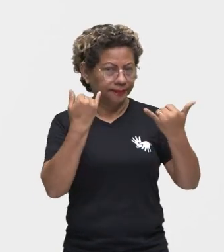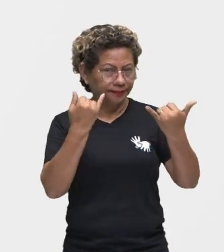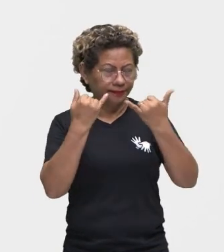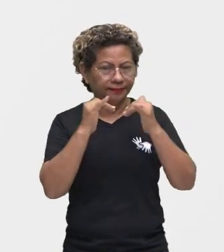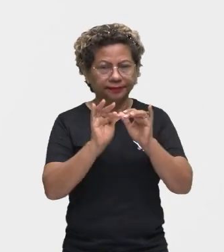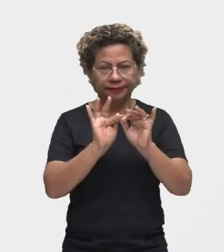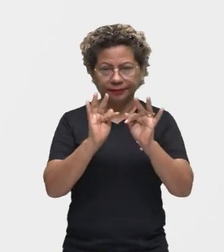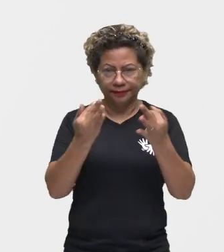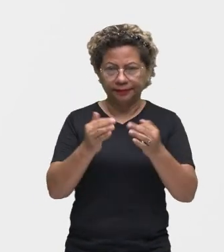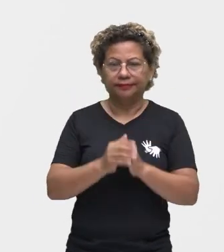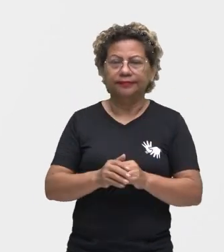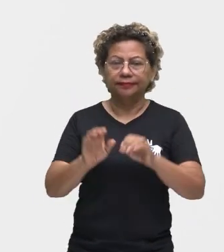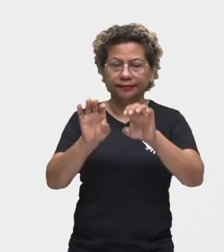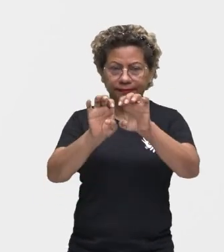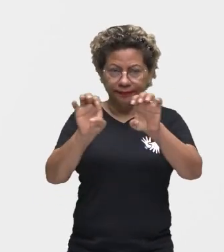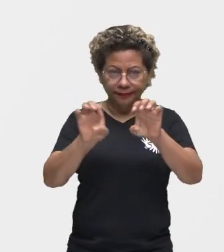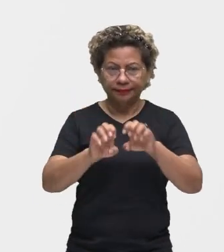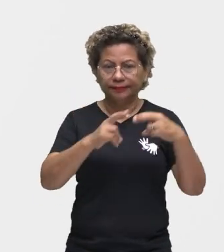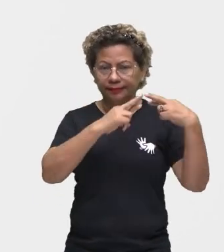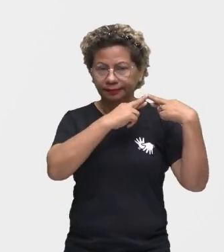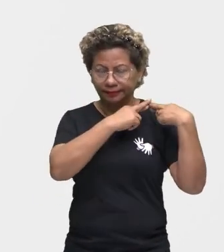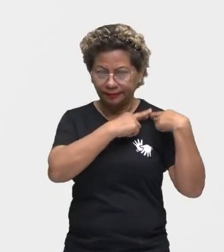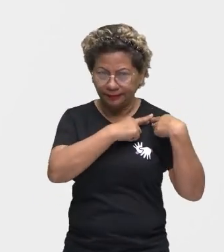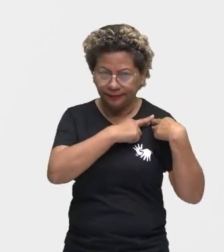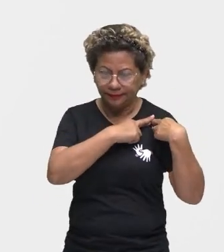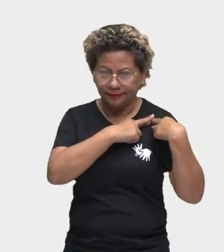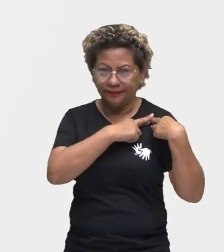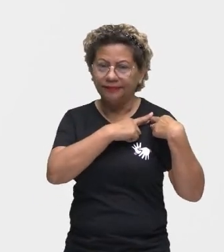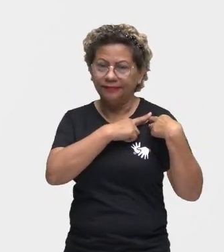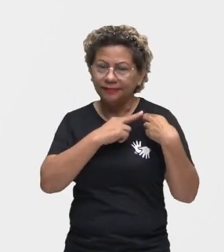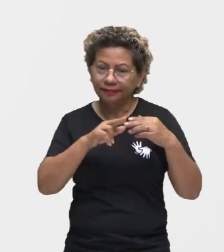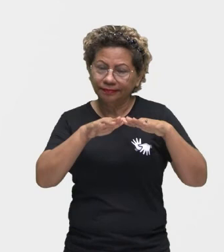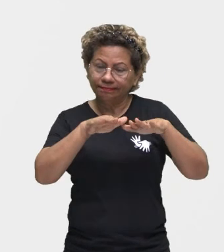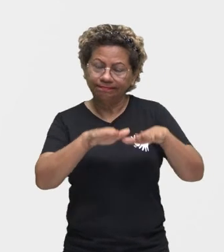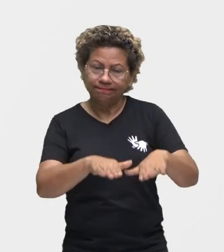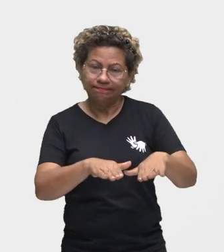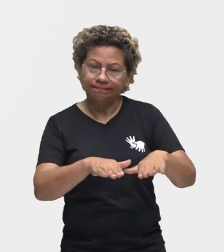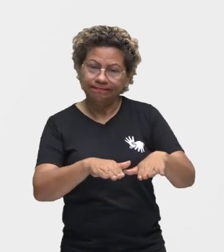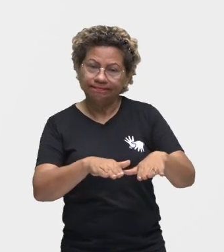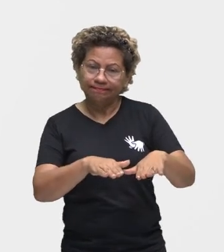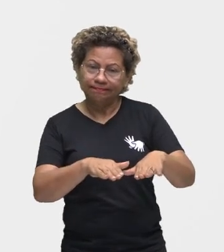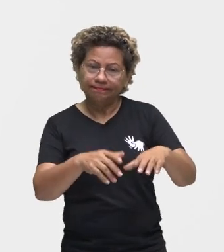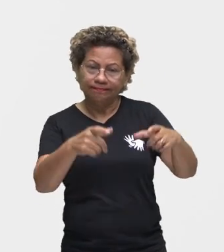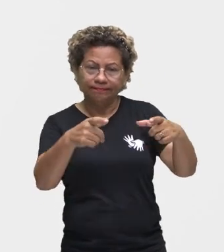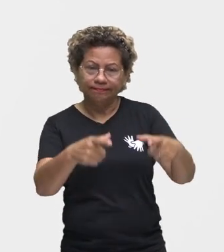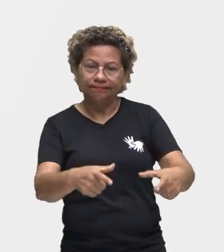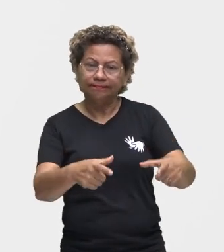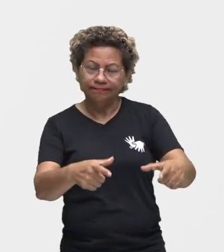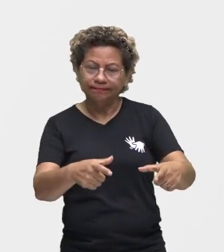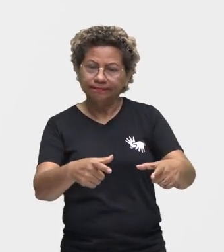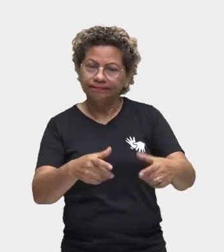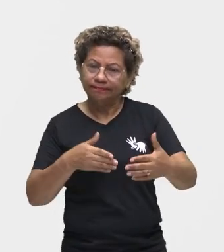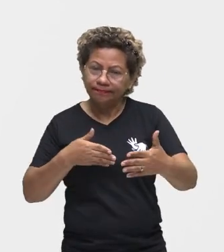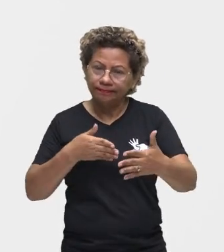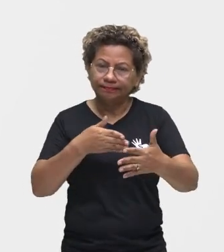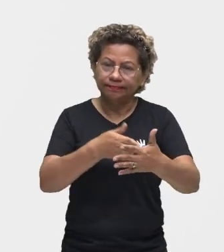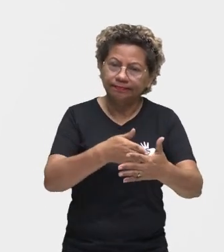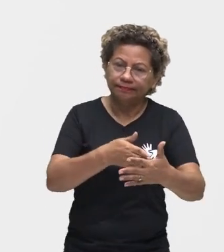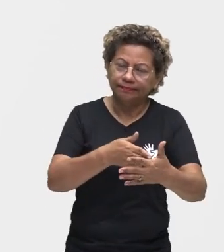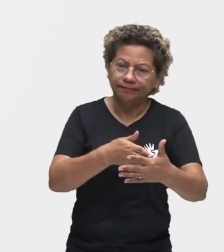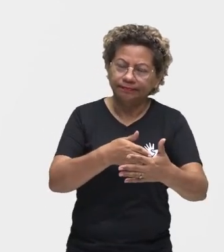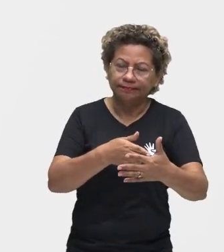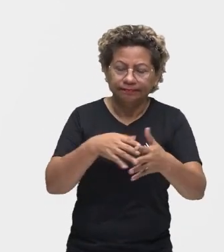frase. Estruturas responsáveis pela fixação do vegetal no ambiente com limitada função